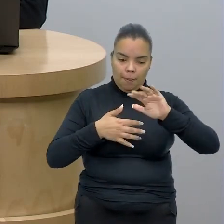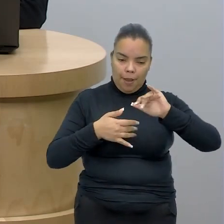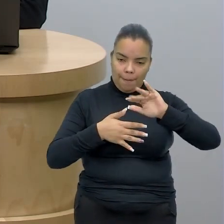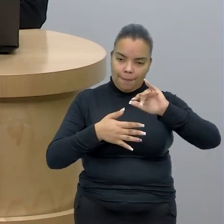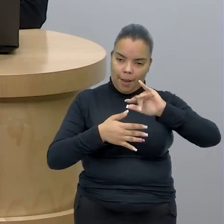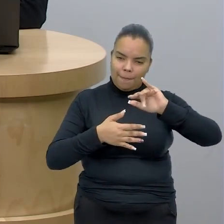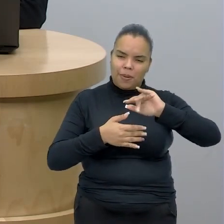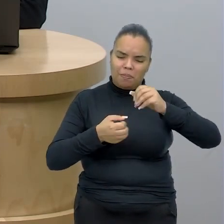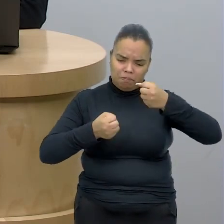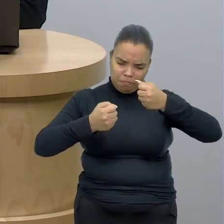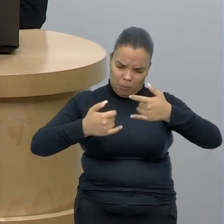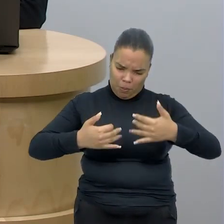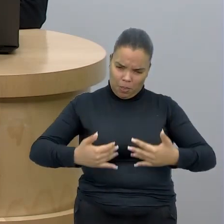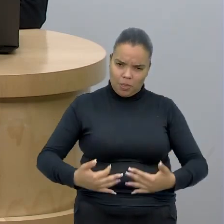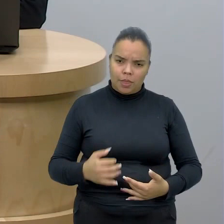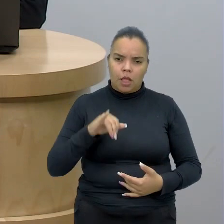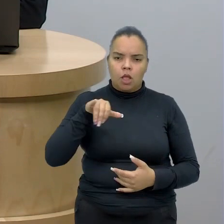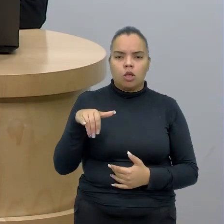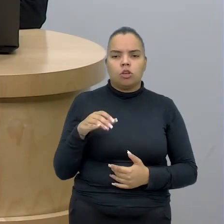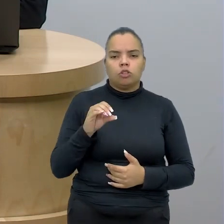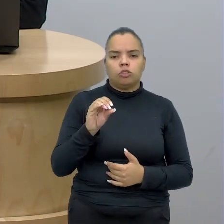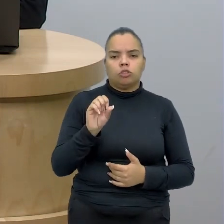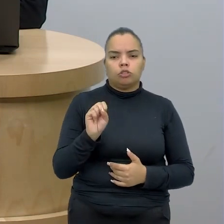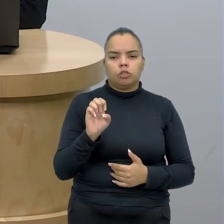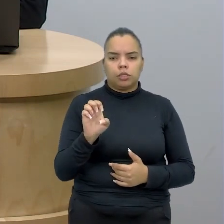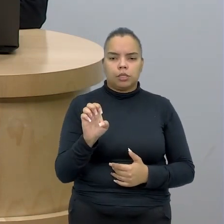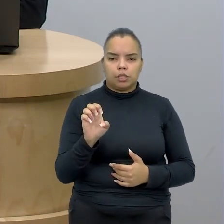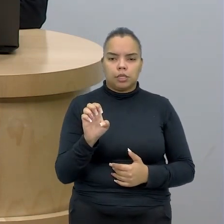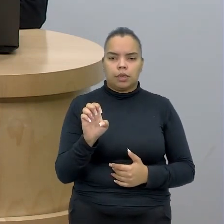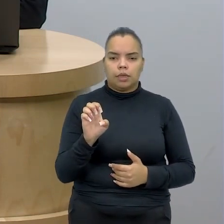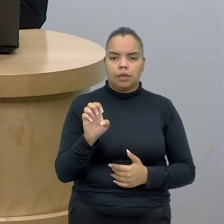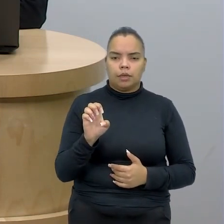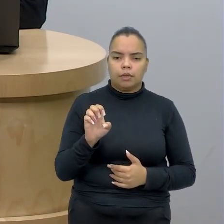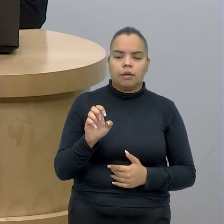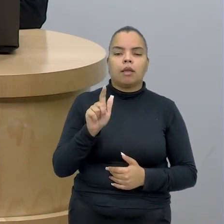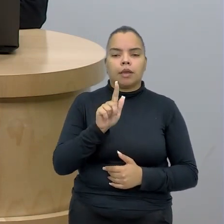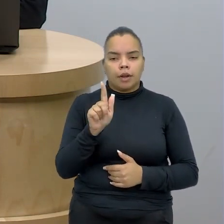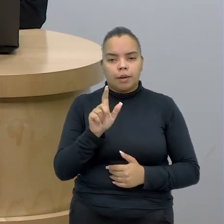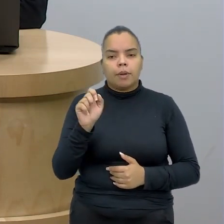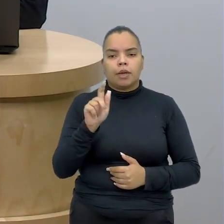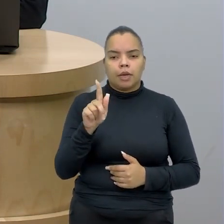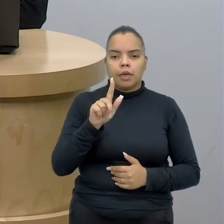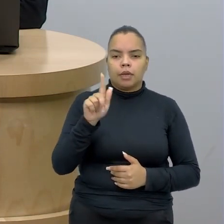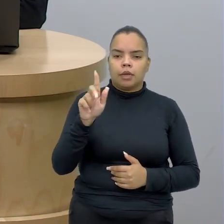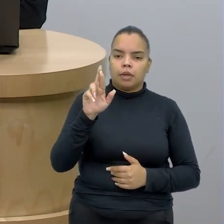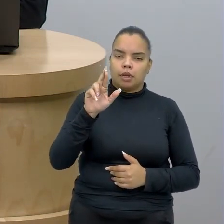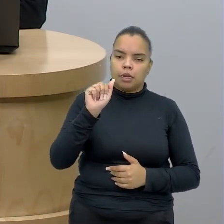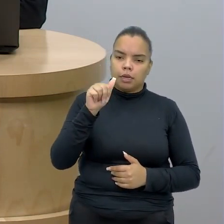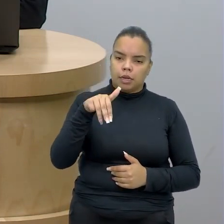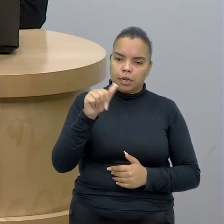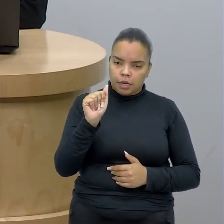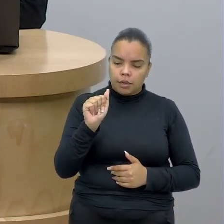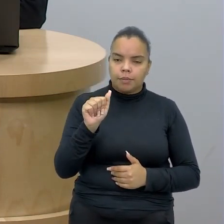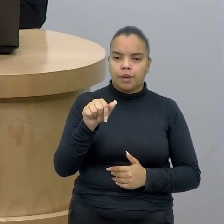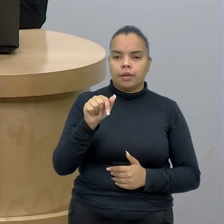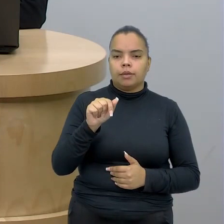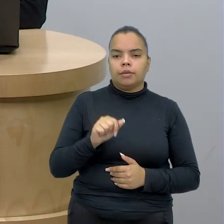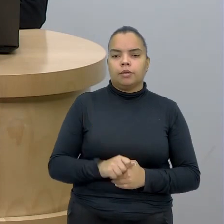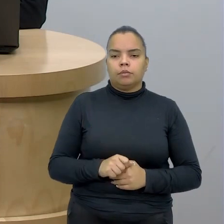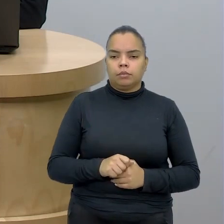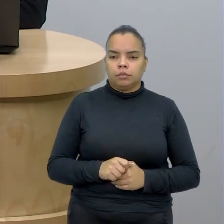contribuição aqui. O José Carlos fala radiação gama, o Roberto fala gama, o Rafael gama, a Maria